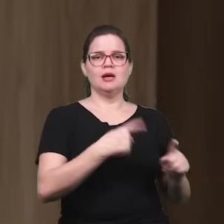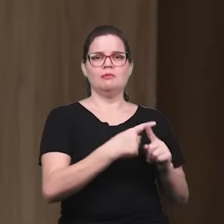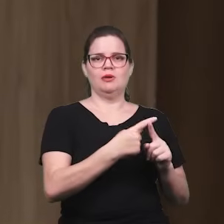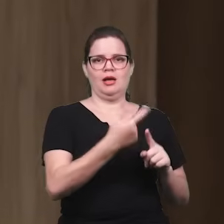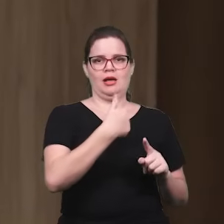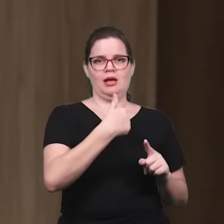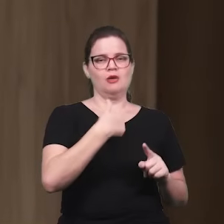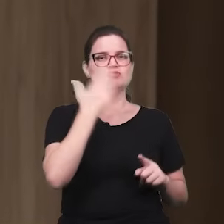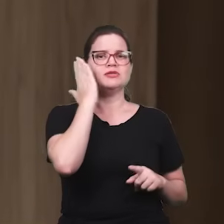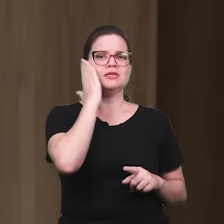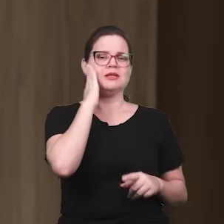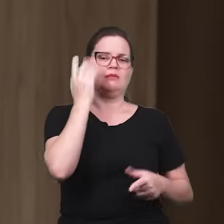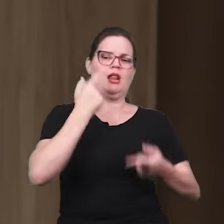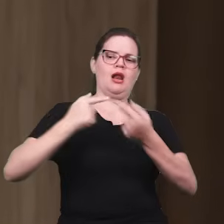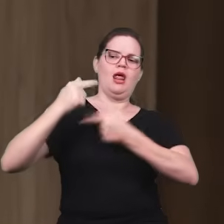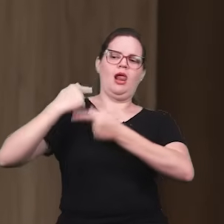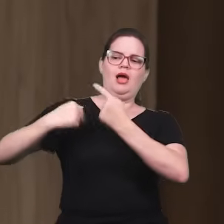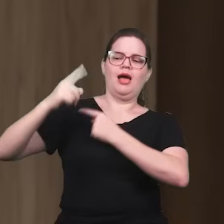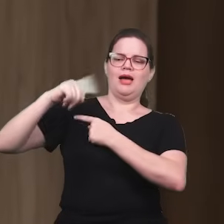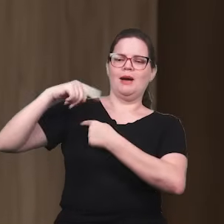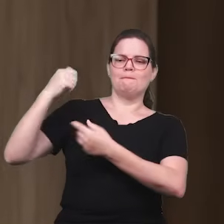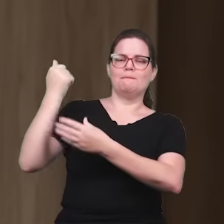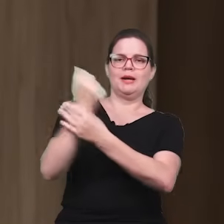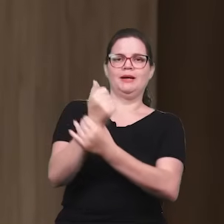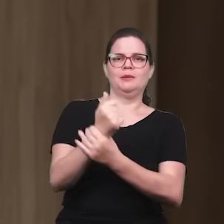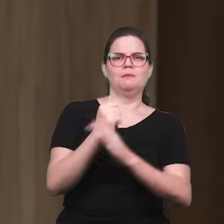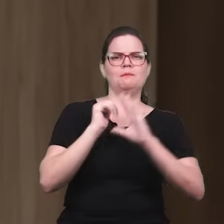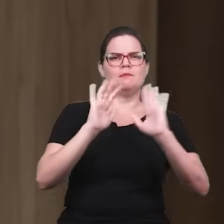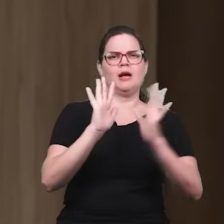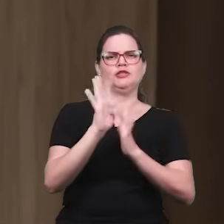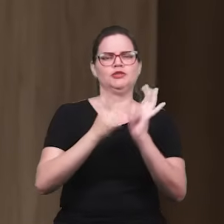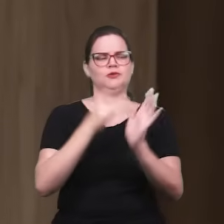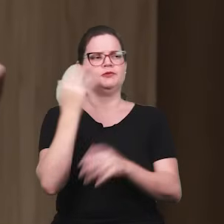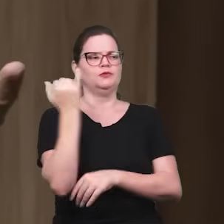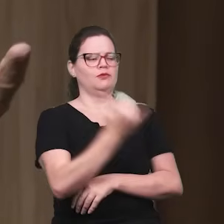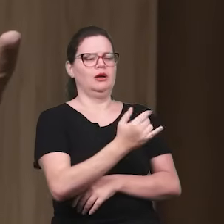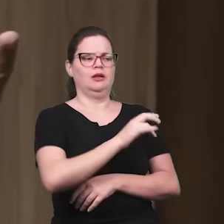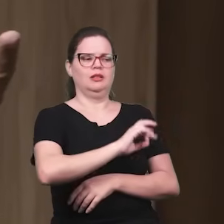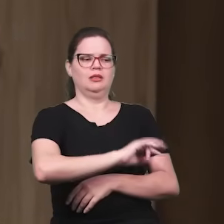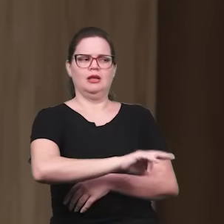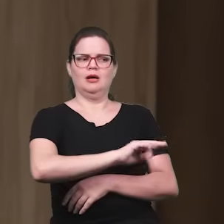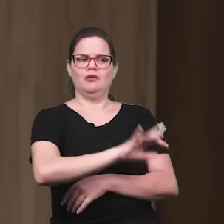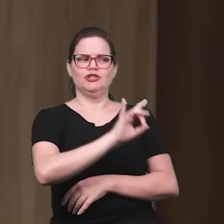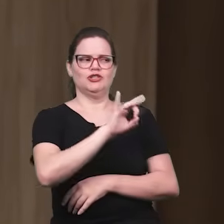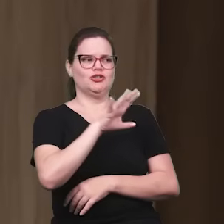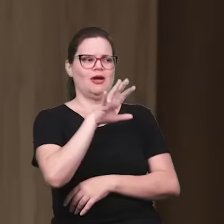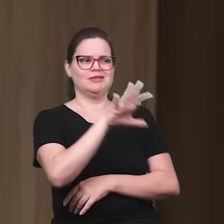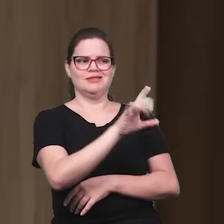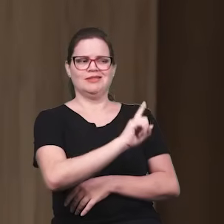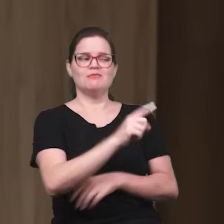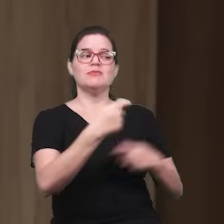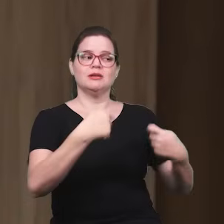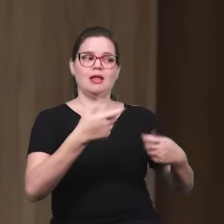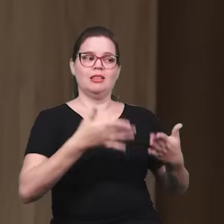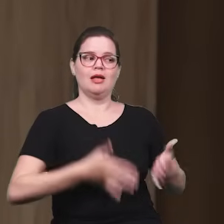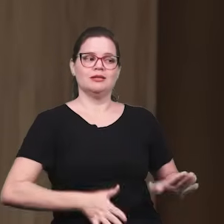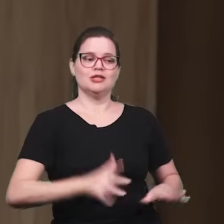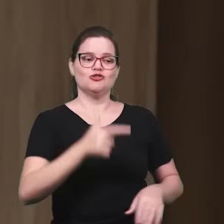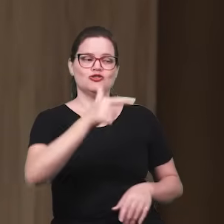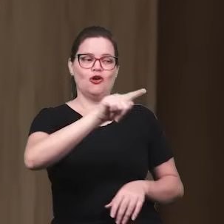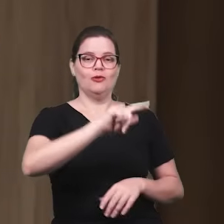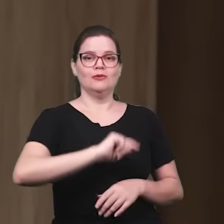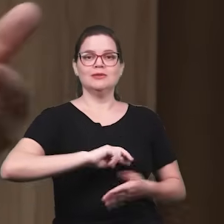o Senhor Jesus, ele mostra que era muito mais do que isso. Era necessário que